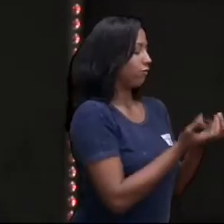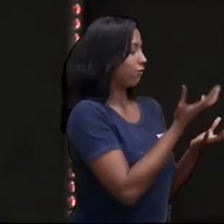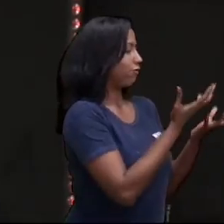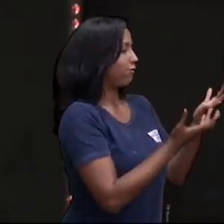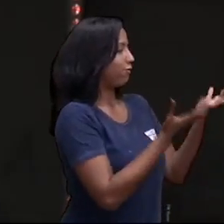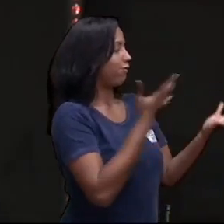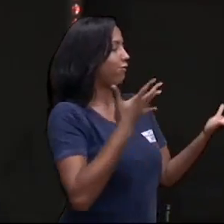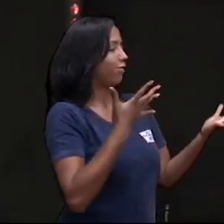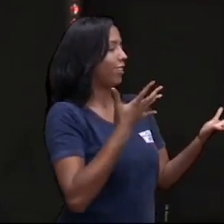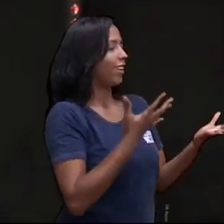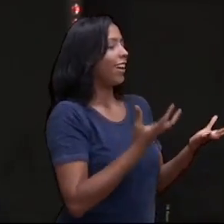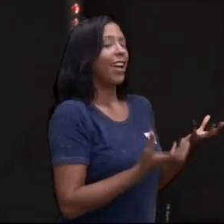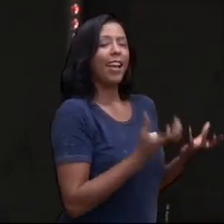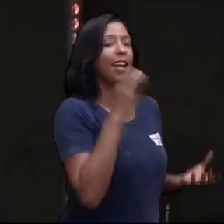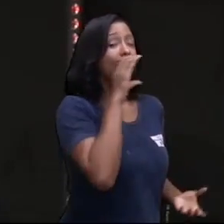subindo